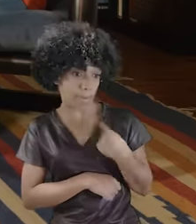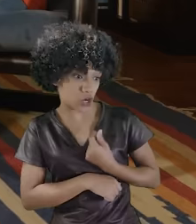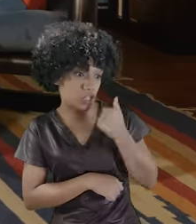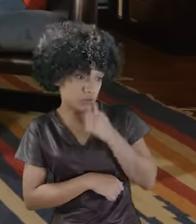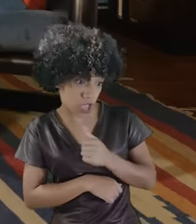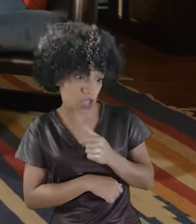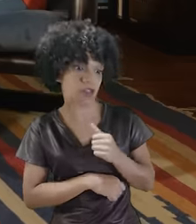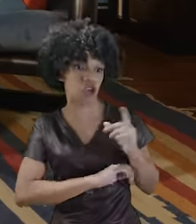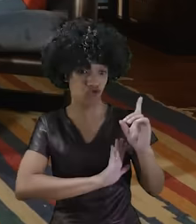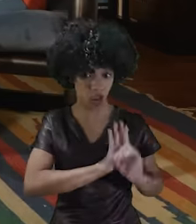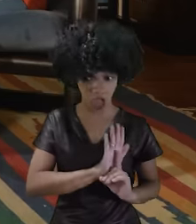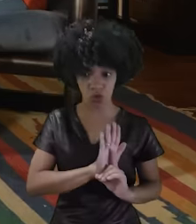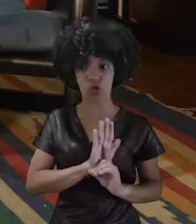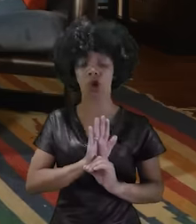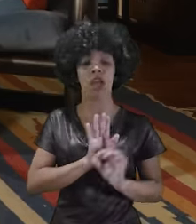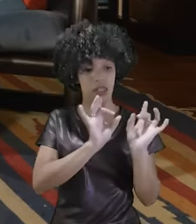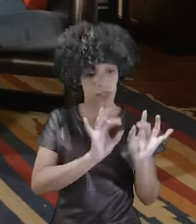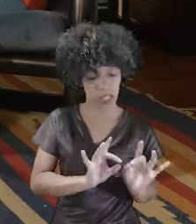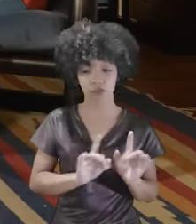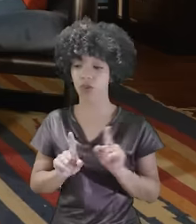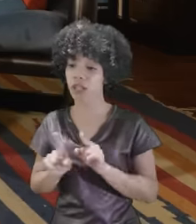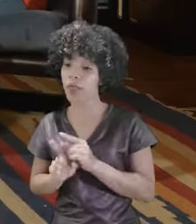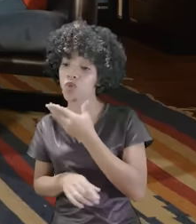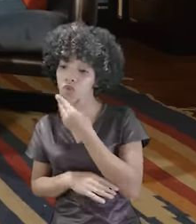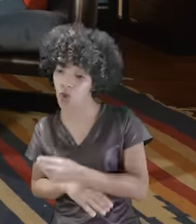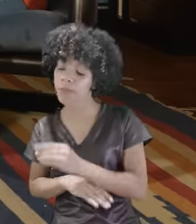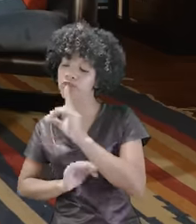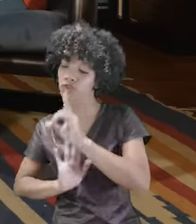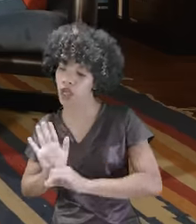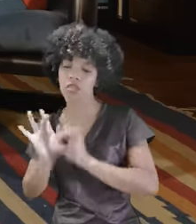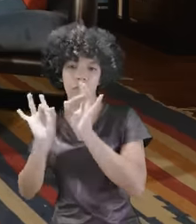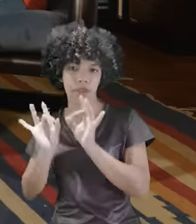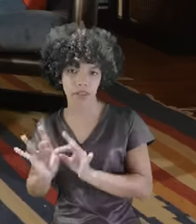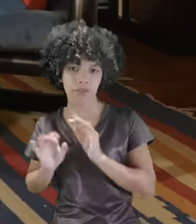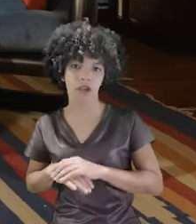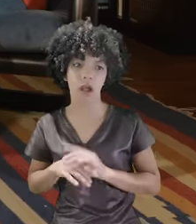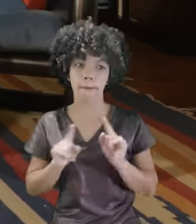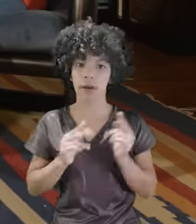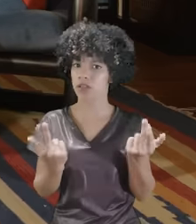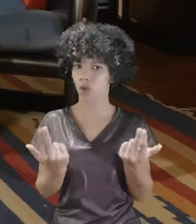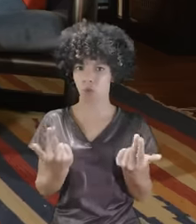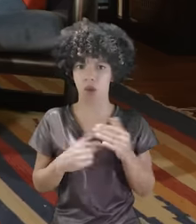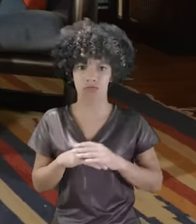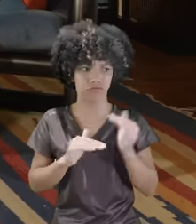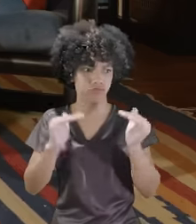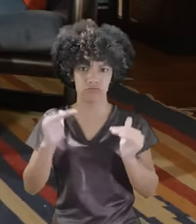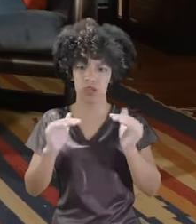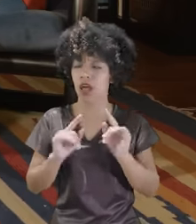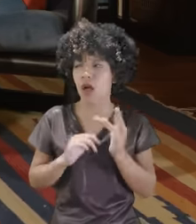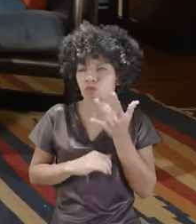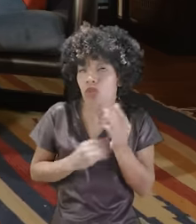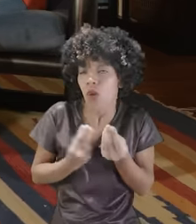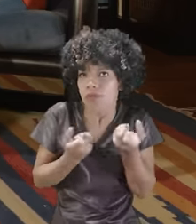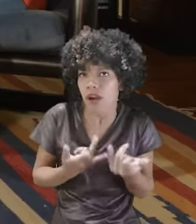nós e tem coisas para eles mas na nossa cultura não tem isso os homens mais altos dos mulheres não sei como falar em